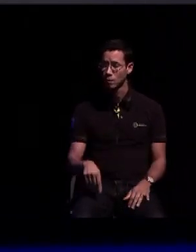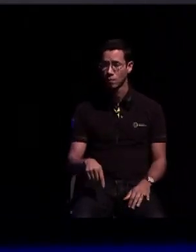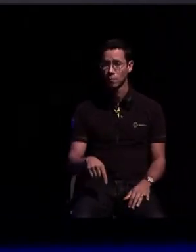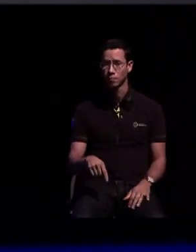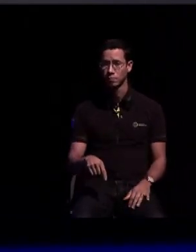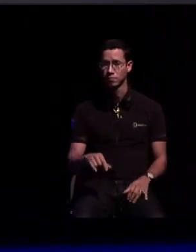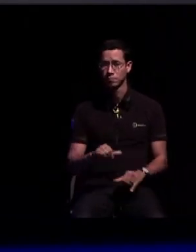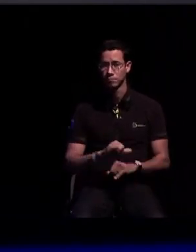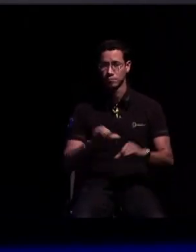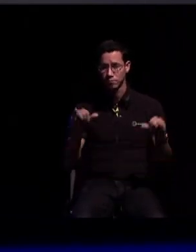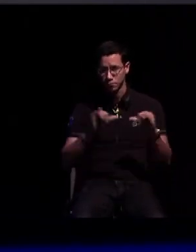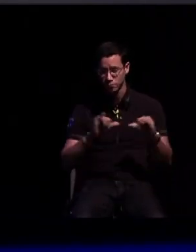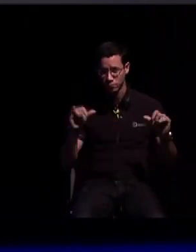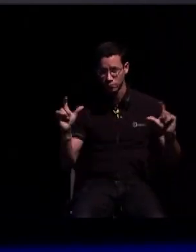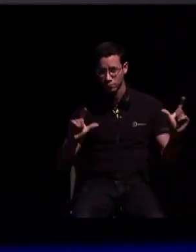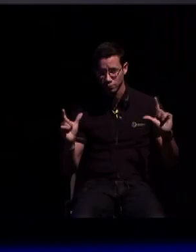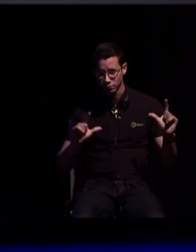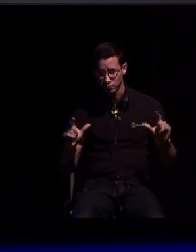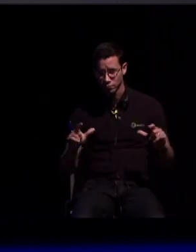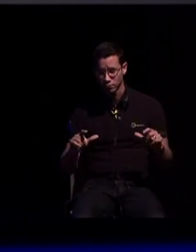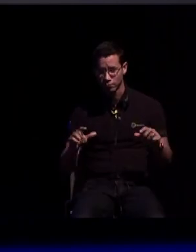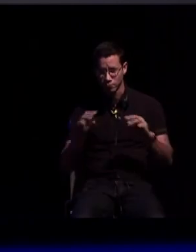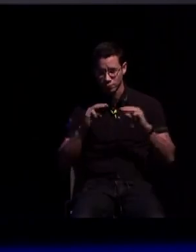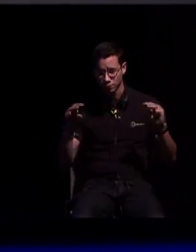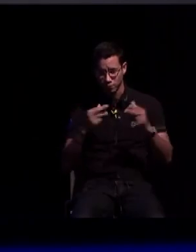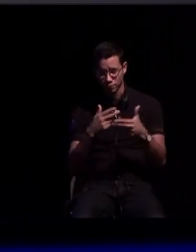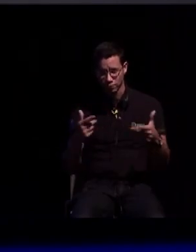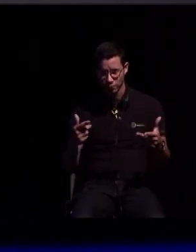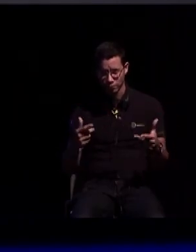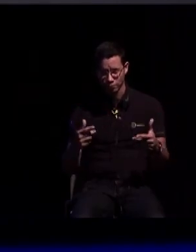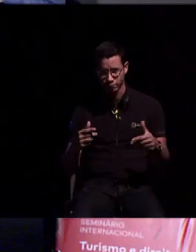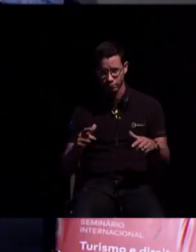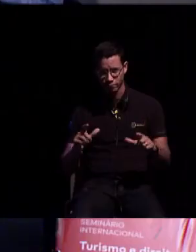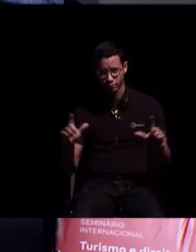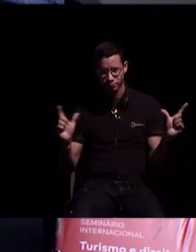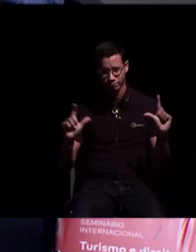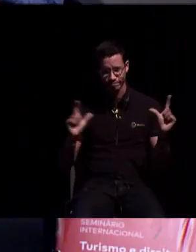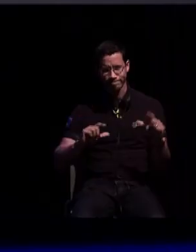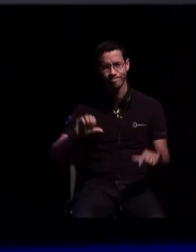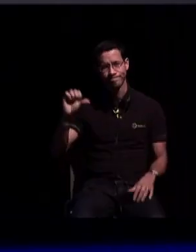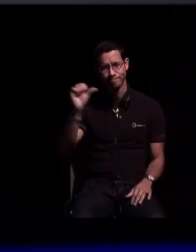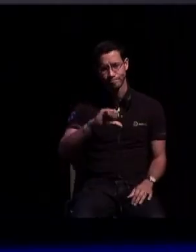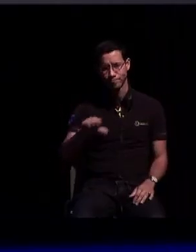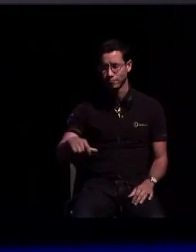imprensa, né? Entende o que quer dizer? Como a nossa imprensa é ruim, né? Quer dizer,